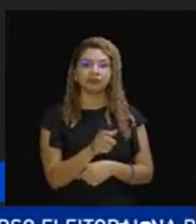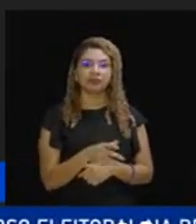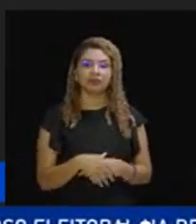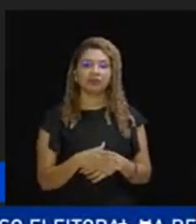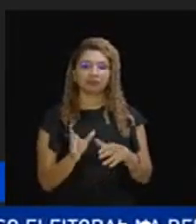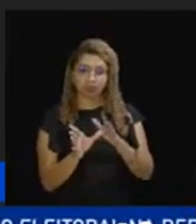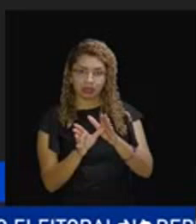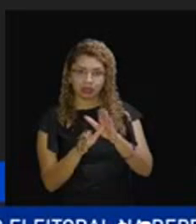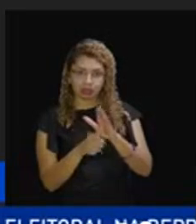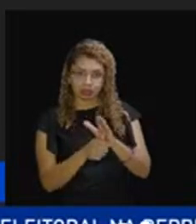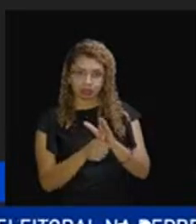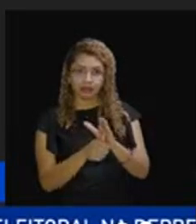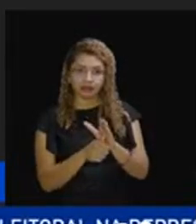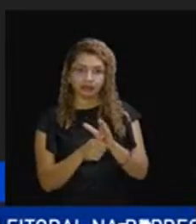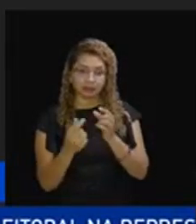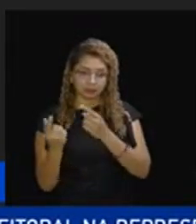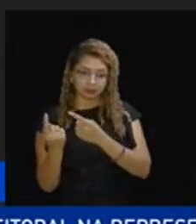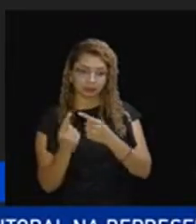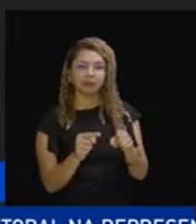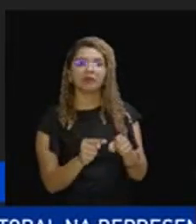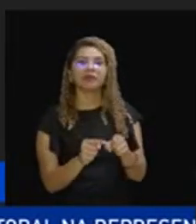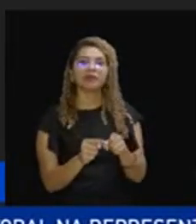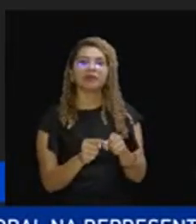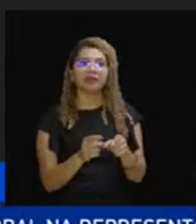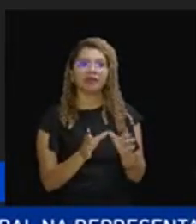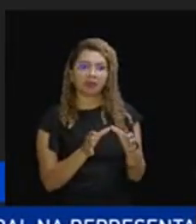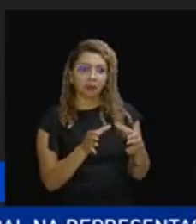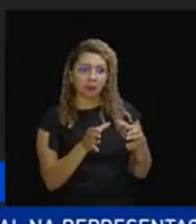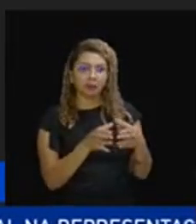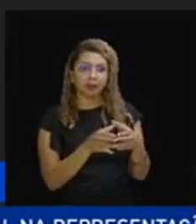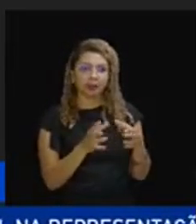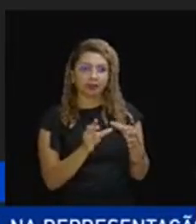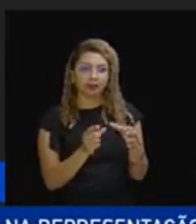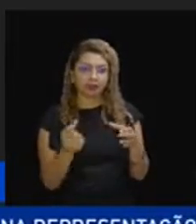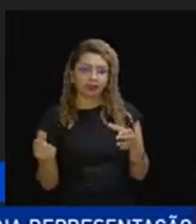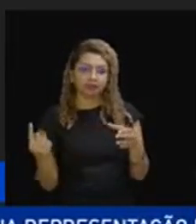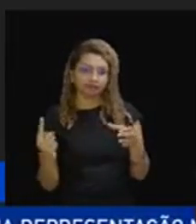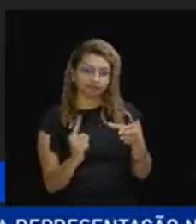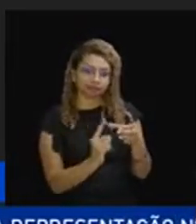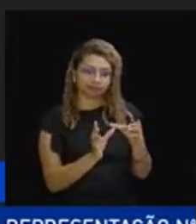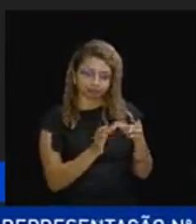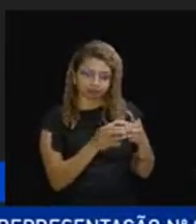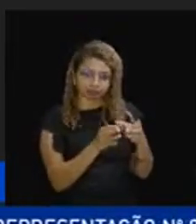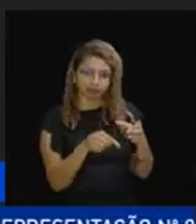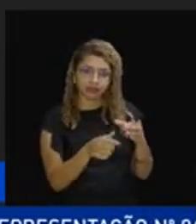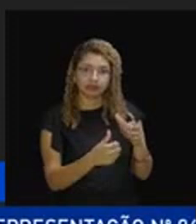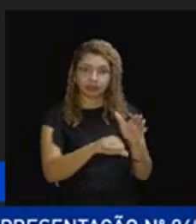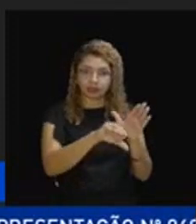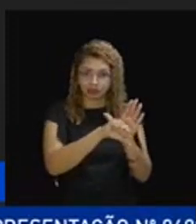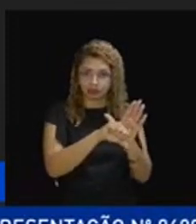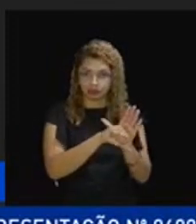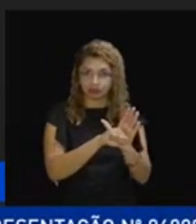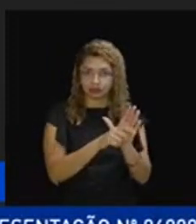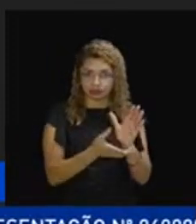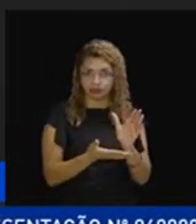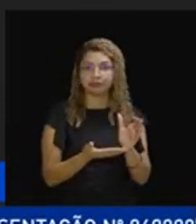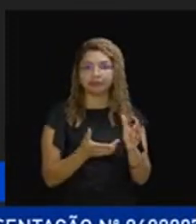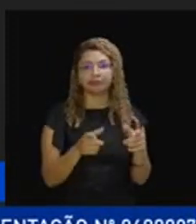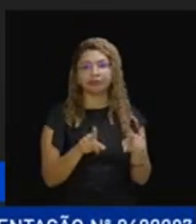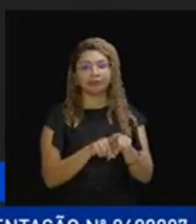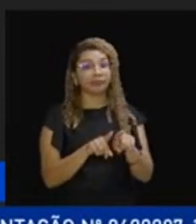que ele faz parte de uma facção criminosa, que também nunca ficou comprovado ou sequer investigado, da mesma